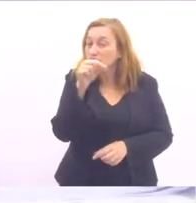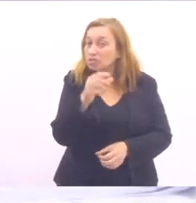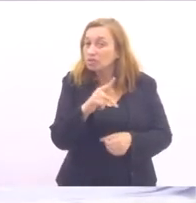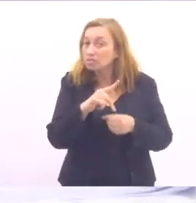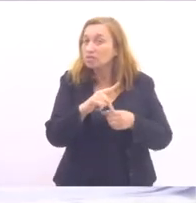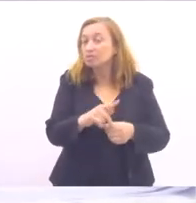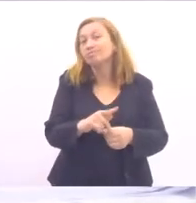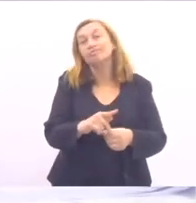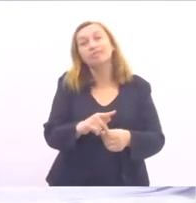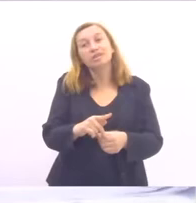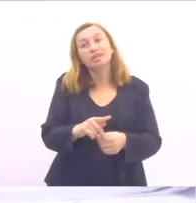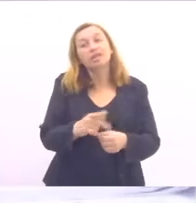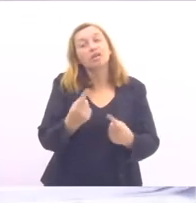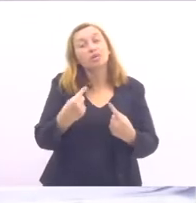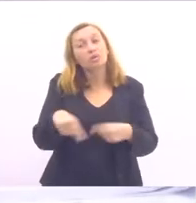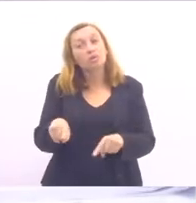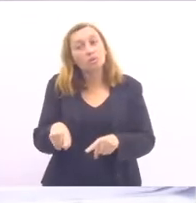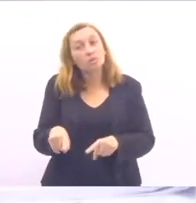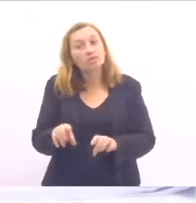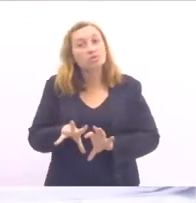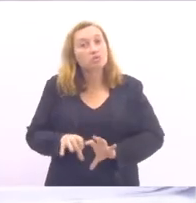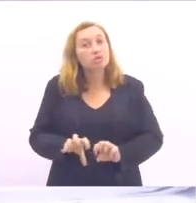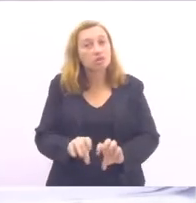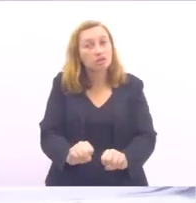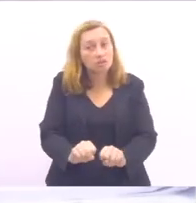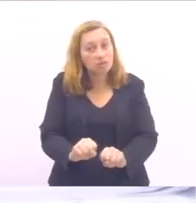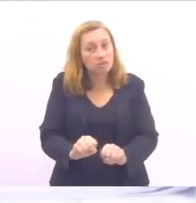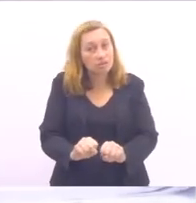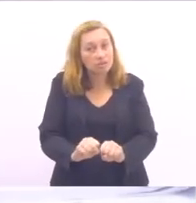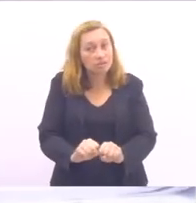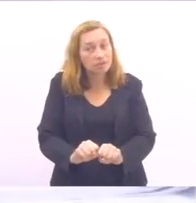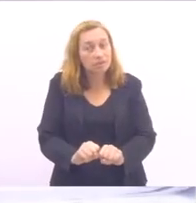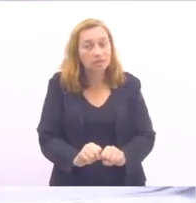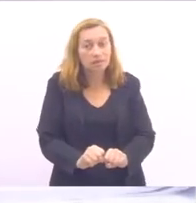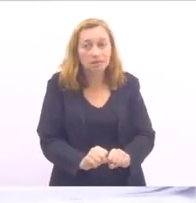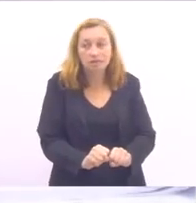Procuradoria desfavorável aos catadores que...